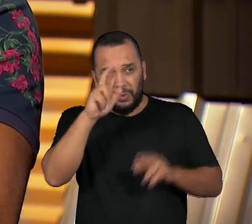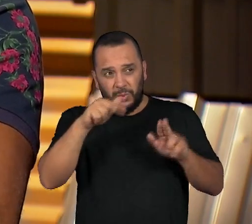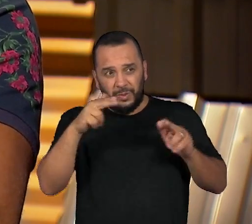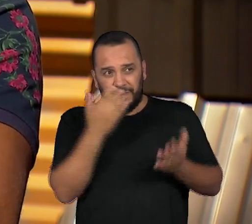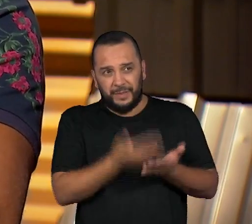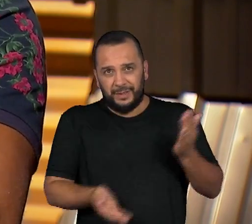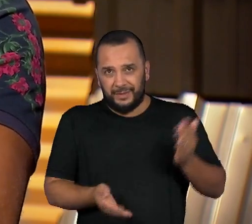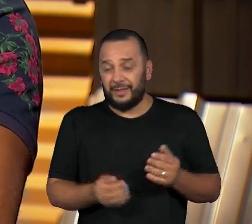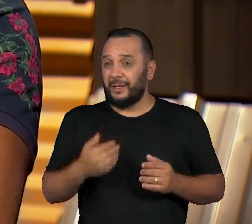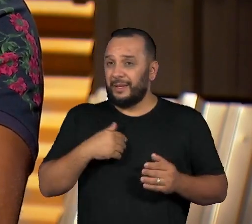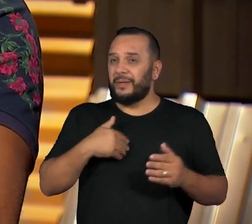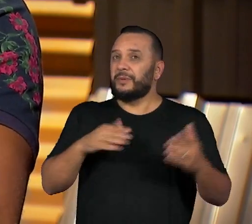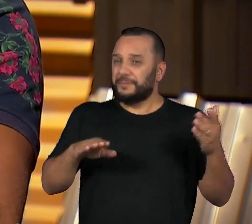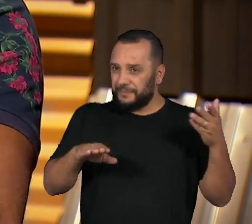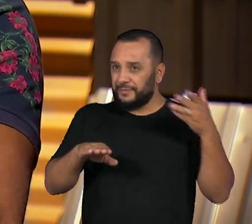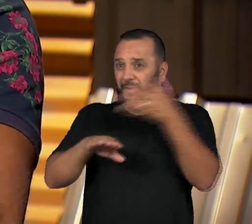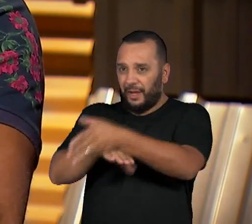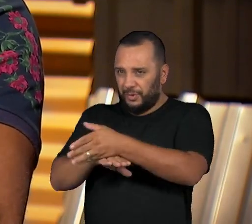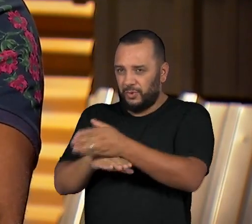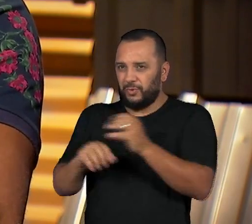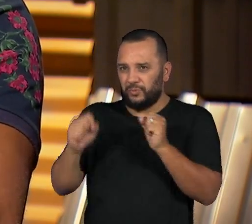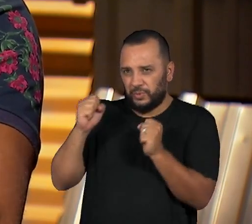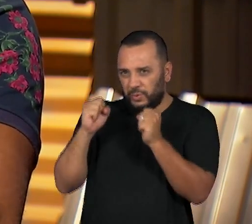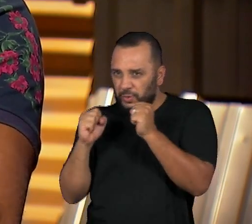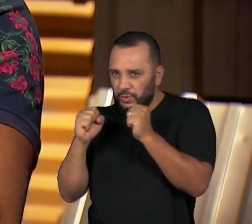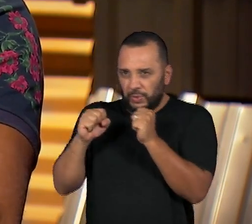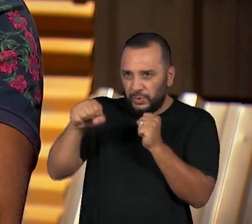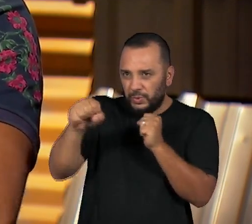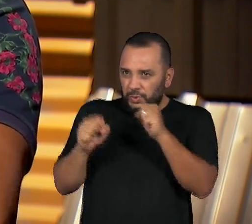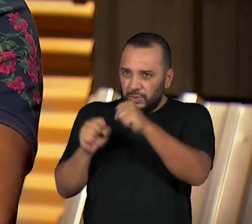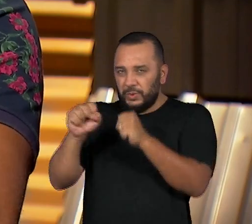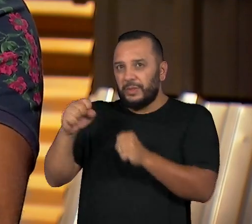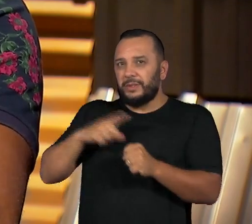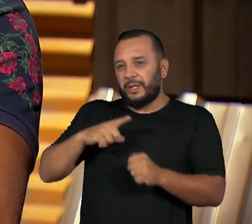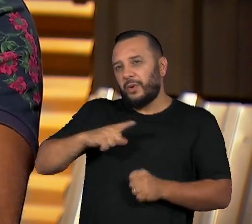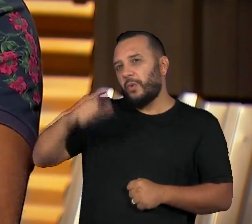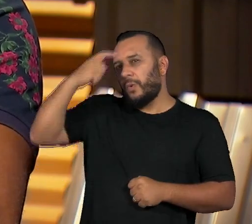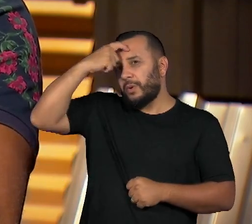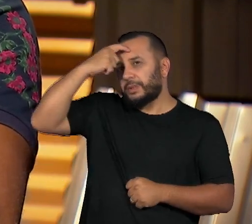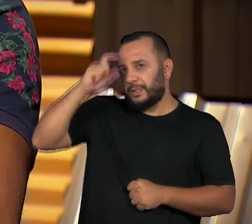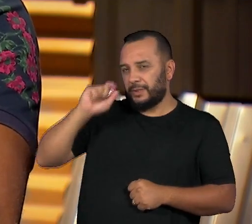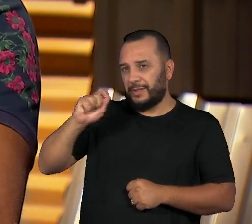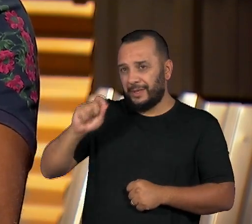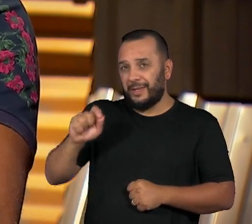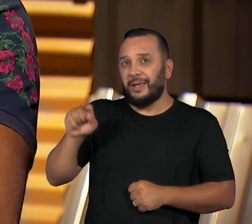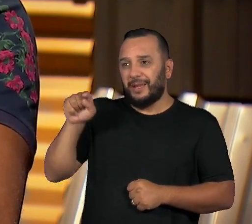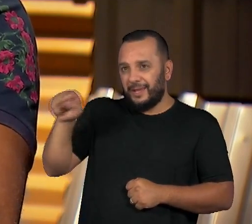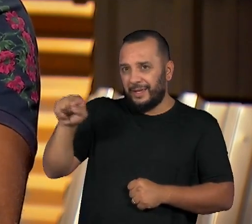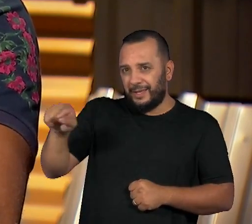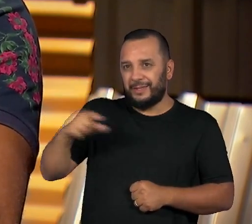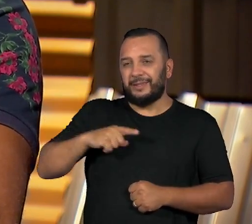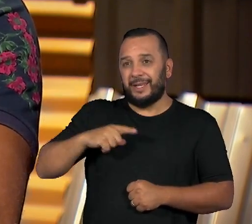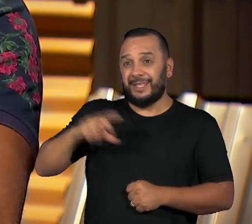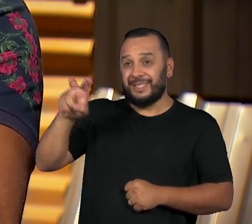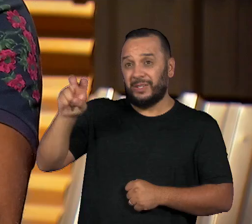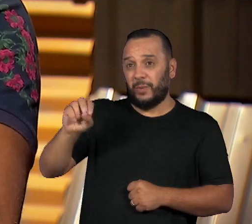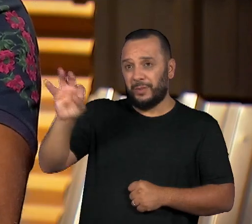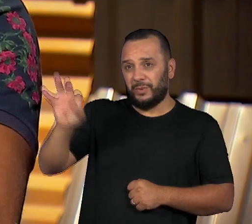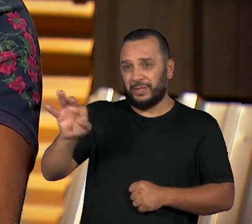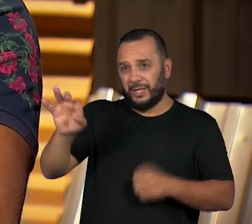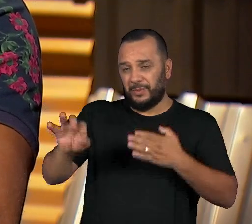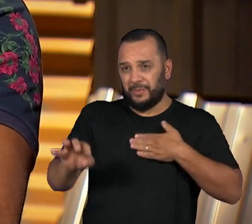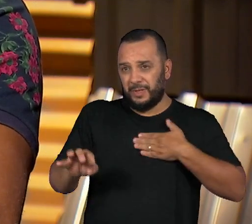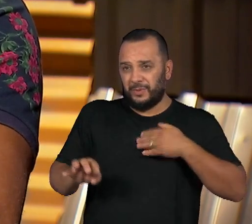eu entro ali dentro, eu sempre tenho a plena consciência que meu adversário tem 50% e eu tenho